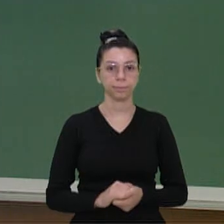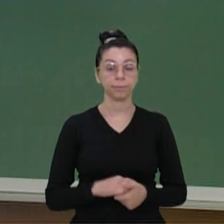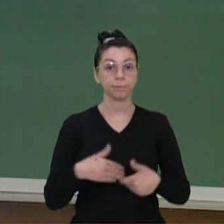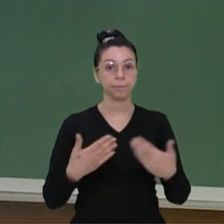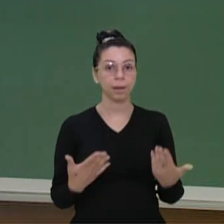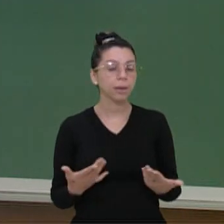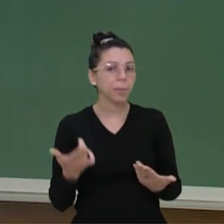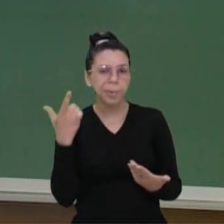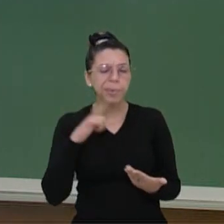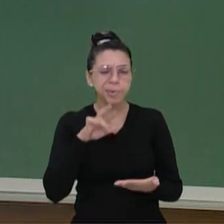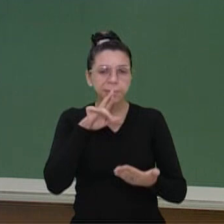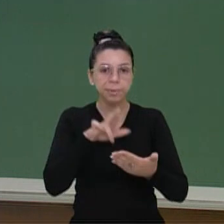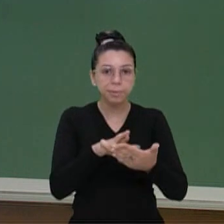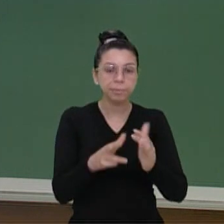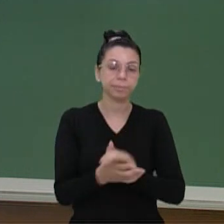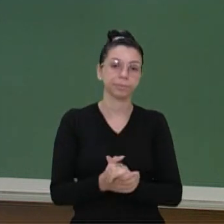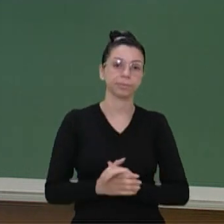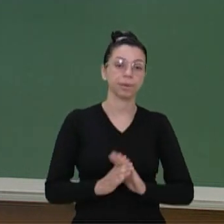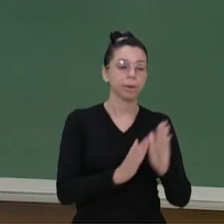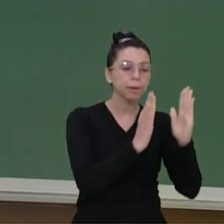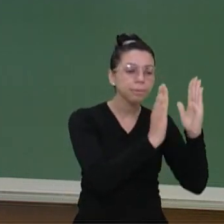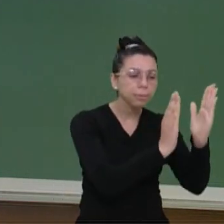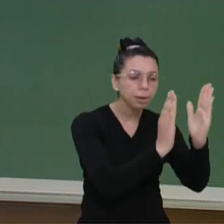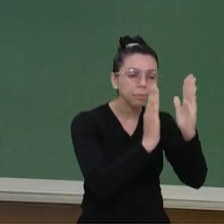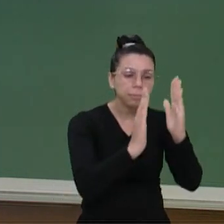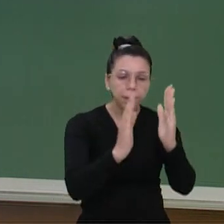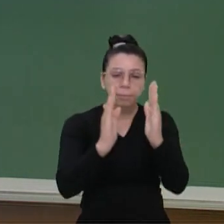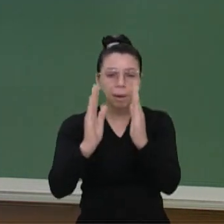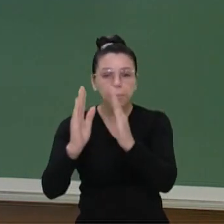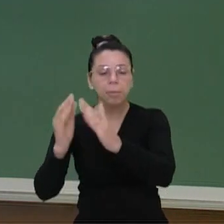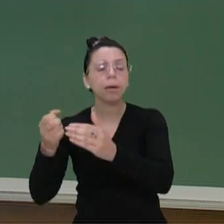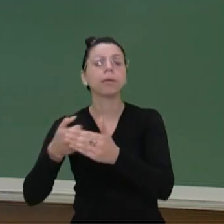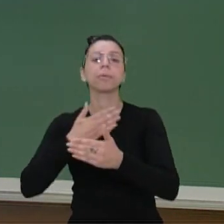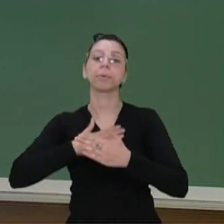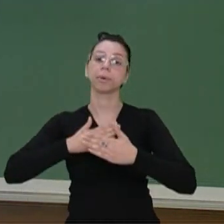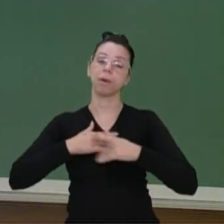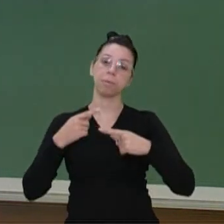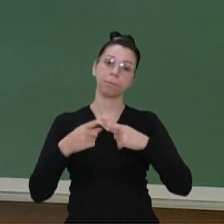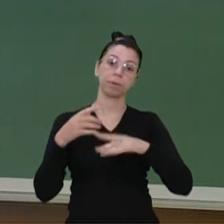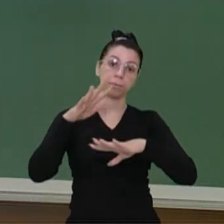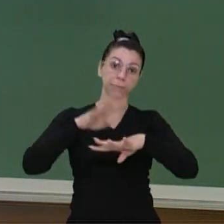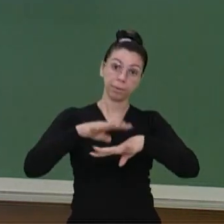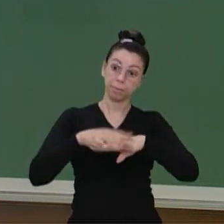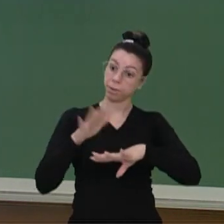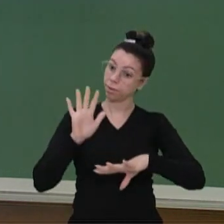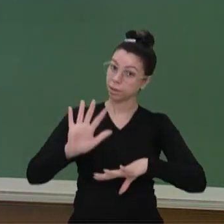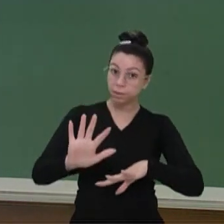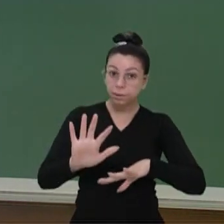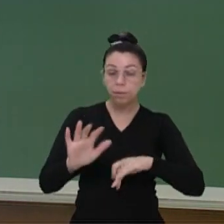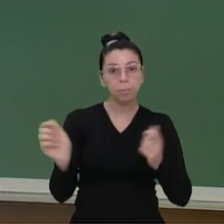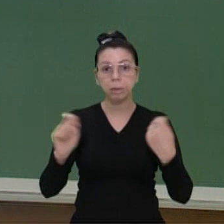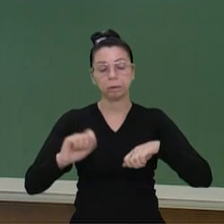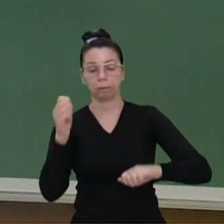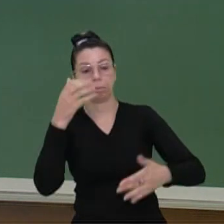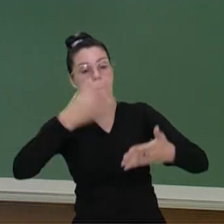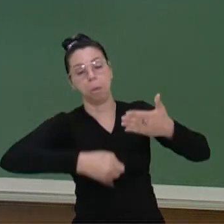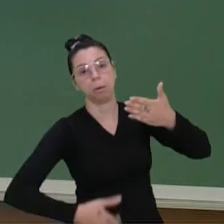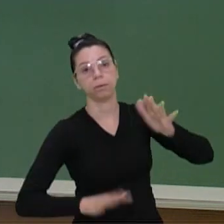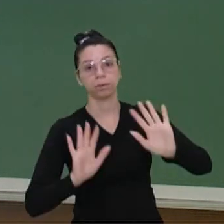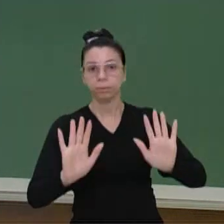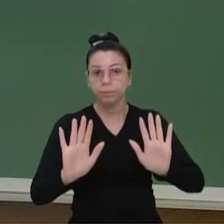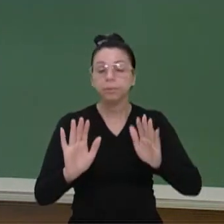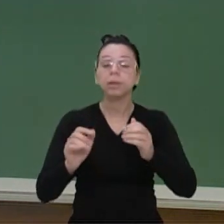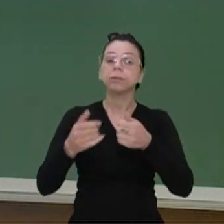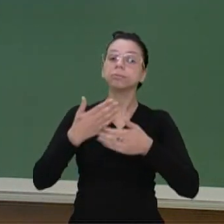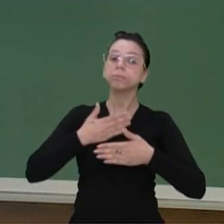E aí, conseguiu resolver? Gente, passo a passo, com calma. Matemática é assim, não precisa atropelar não. Lembrando que a